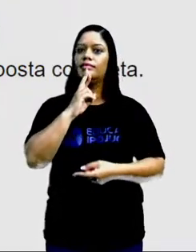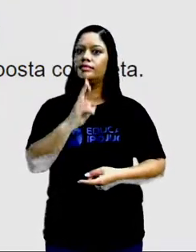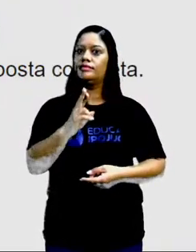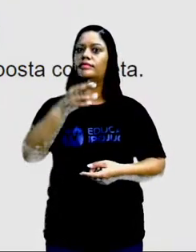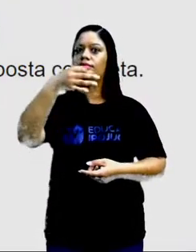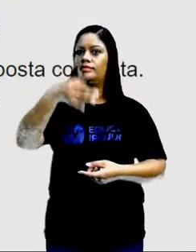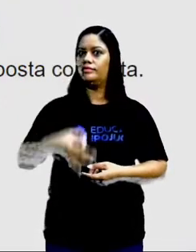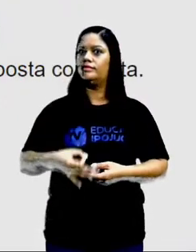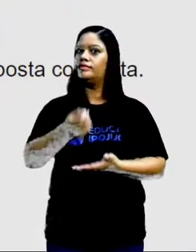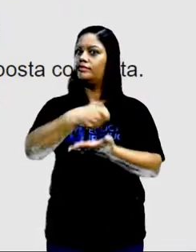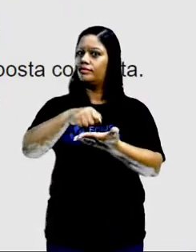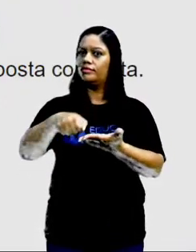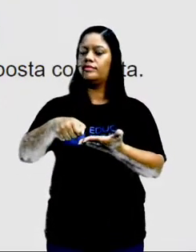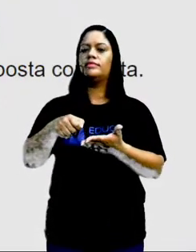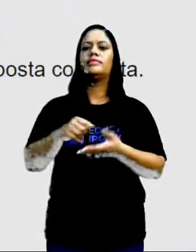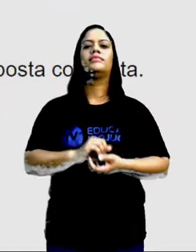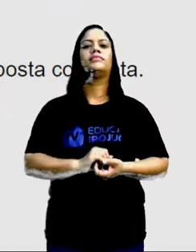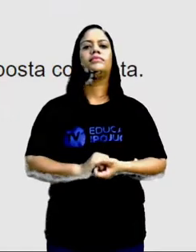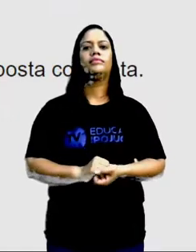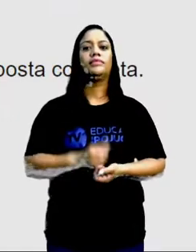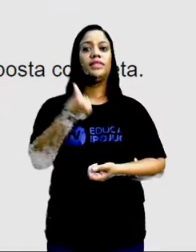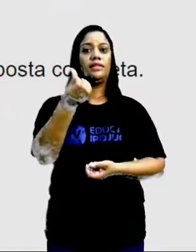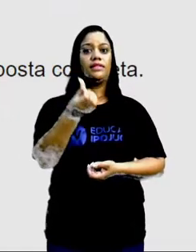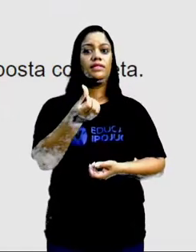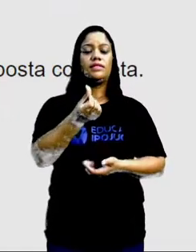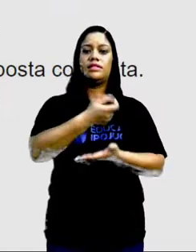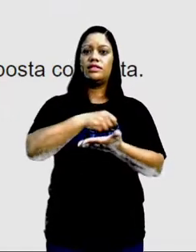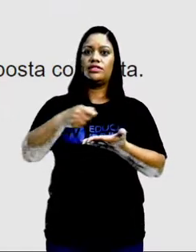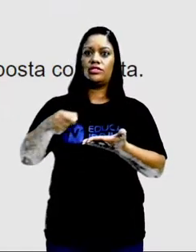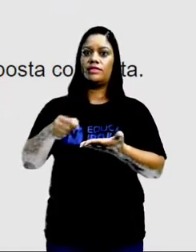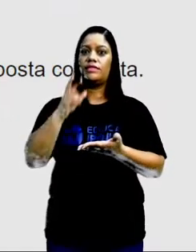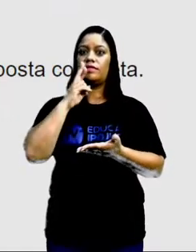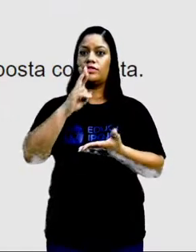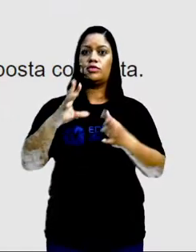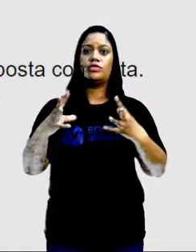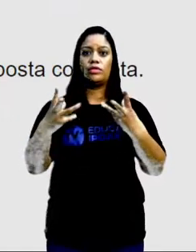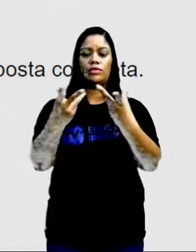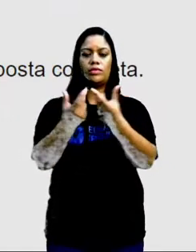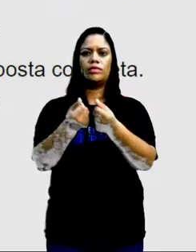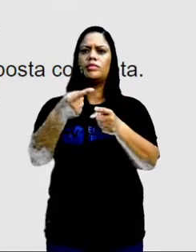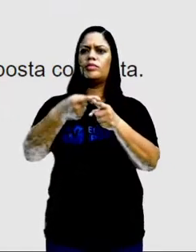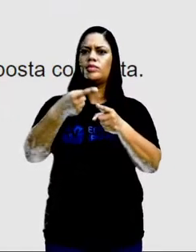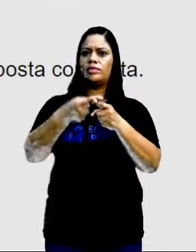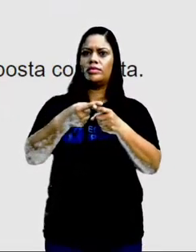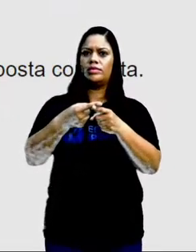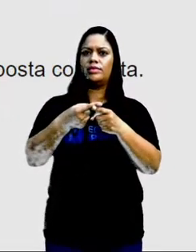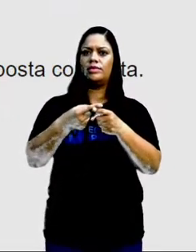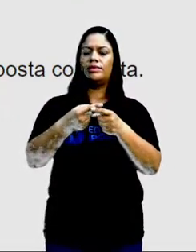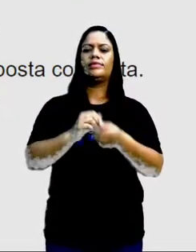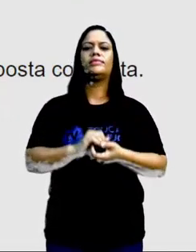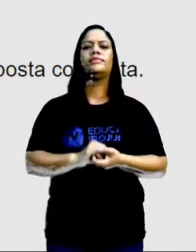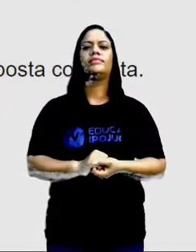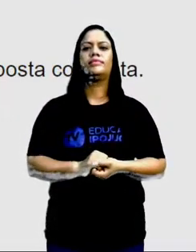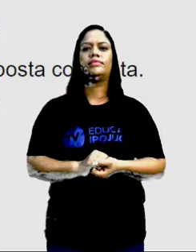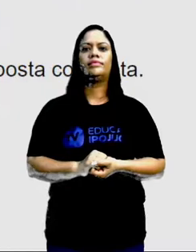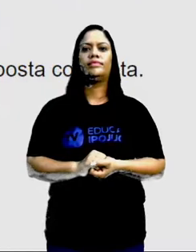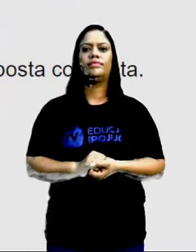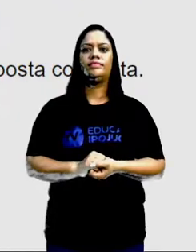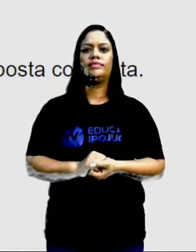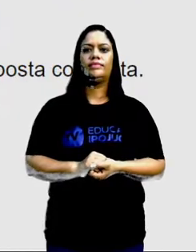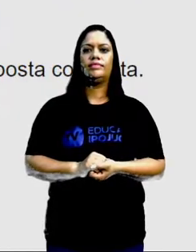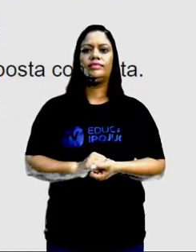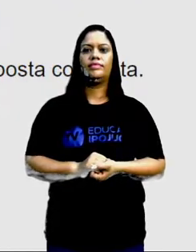resposta. O 6, escrever a resposta completa. Por que completa? Porque